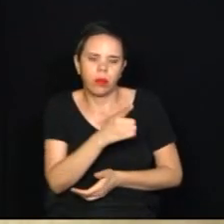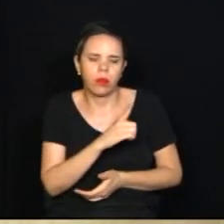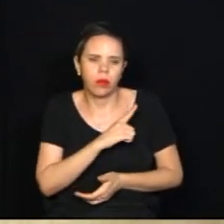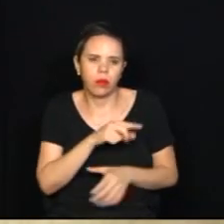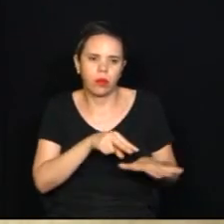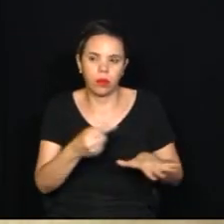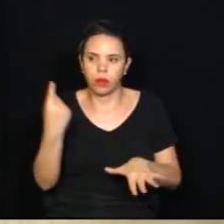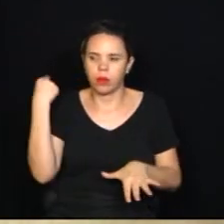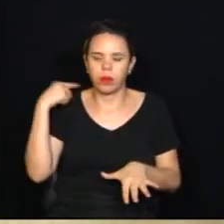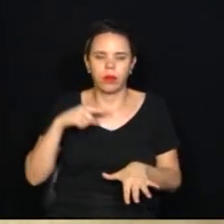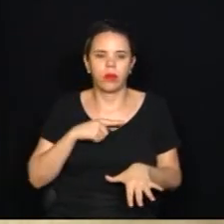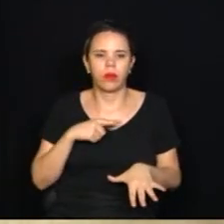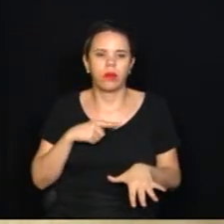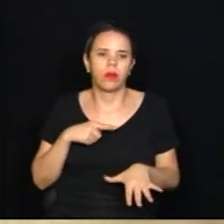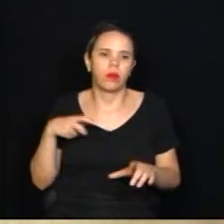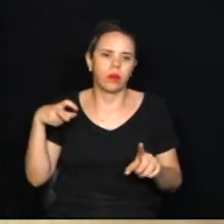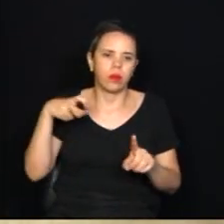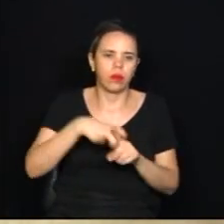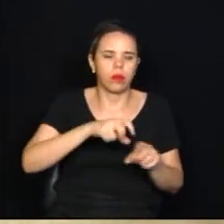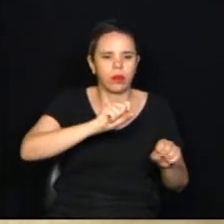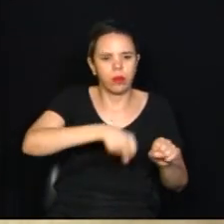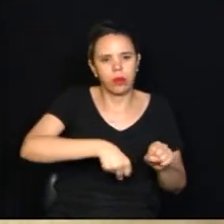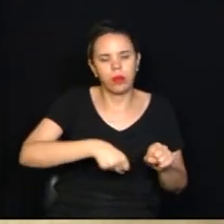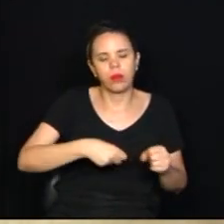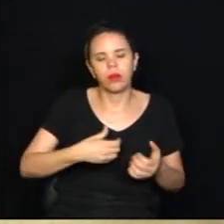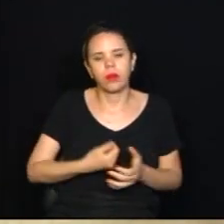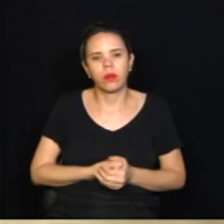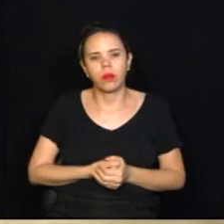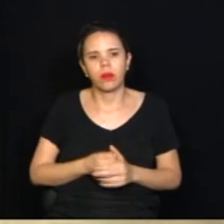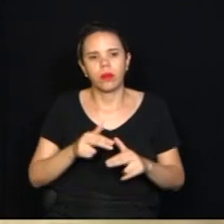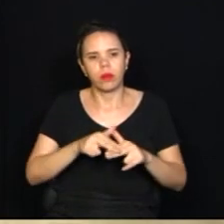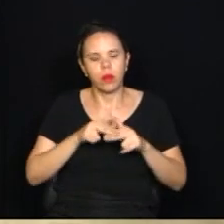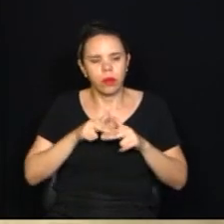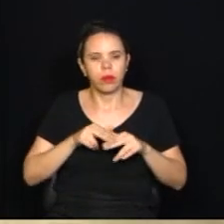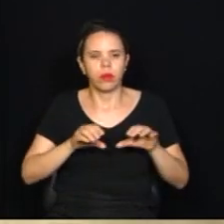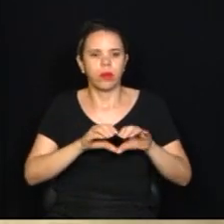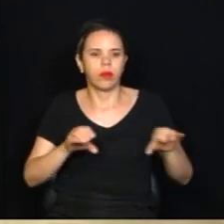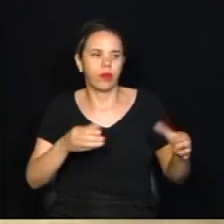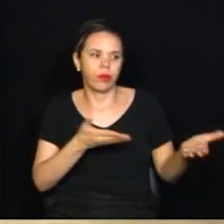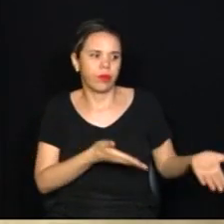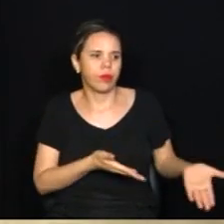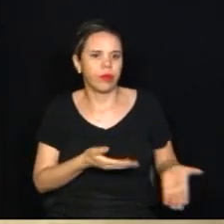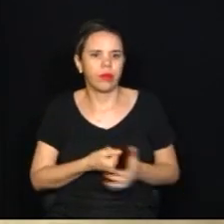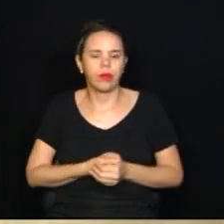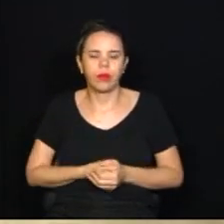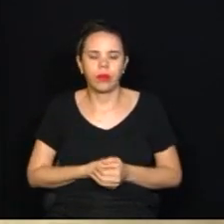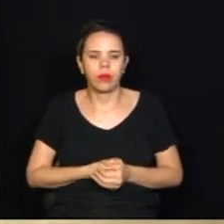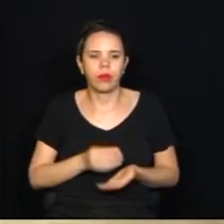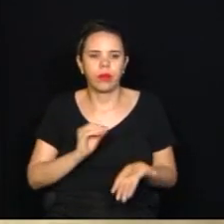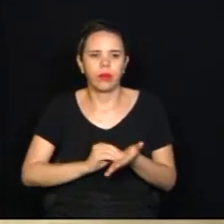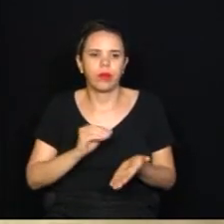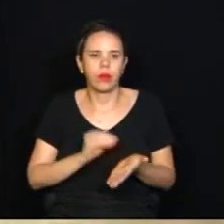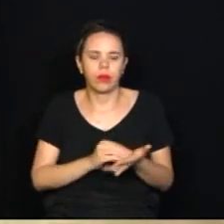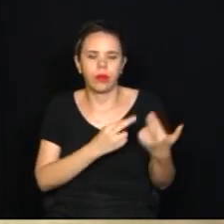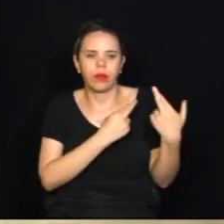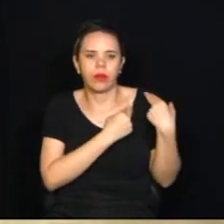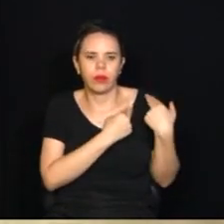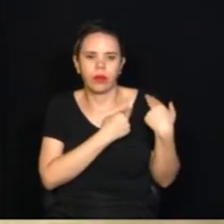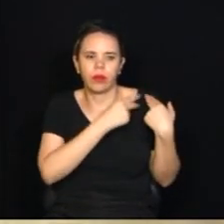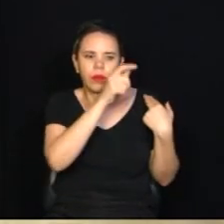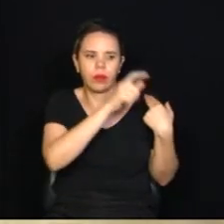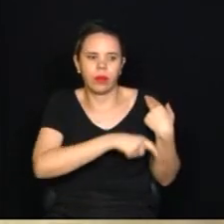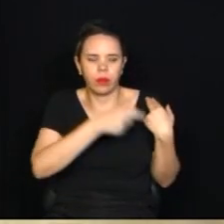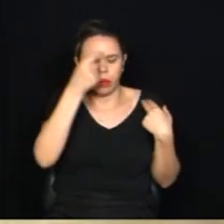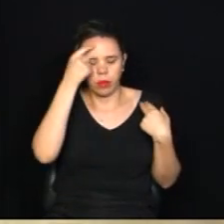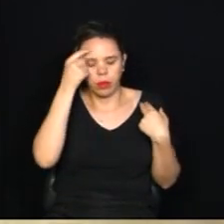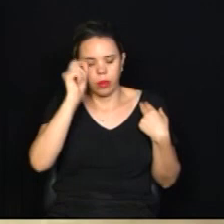semana passada acidente com um motociclista por conta de um cabo desse. E falta responsabilidade